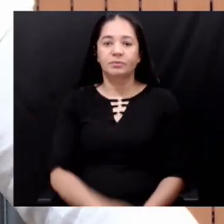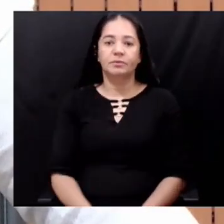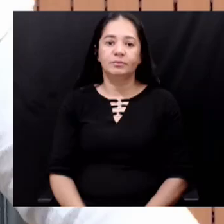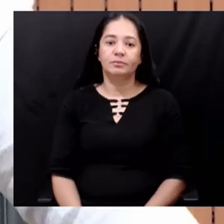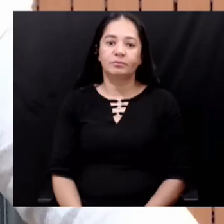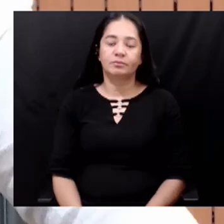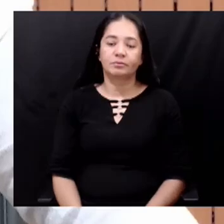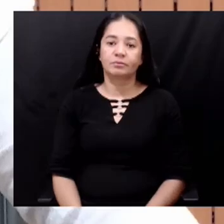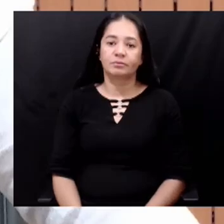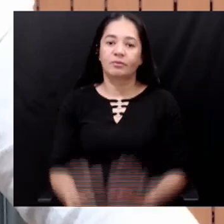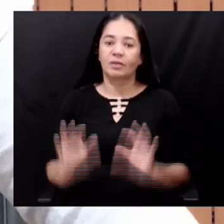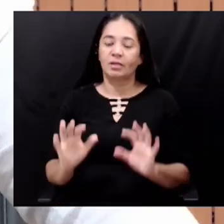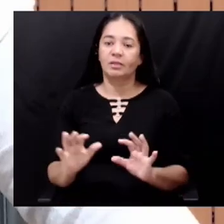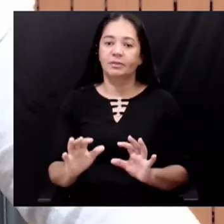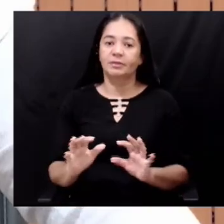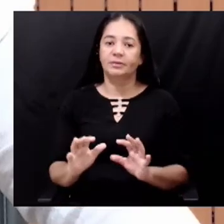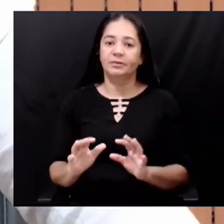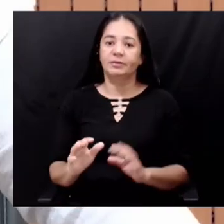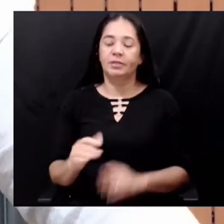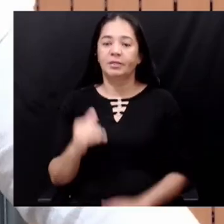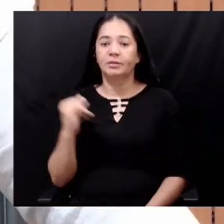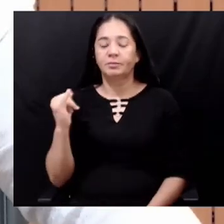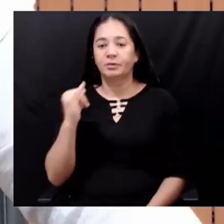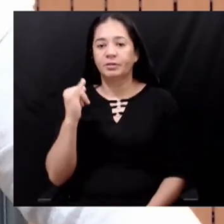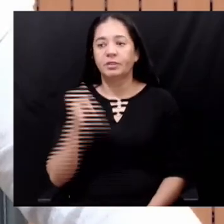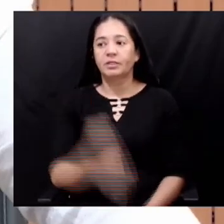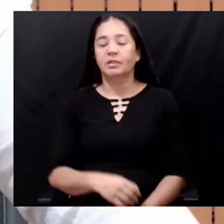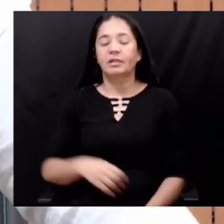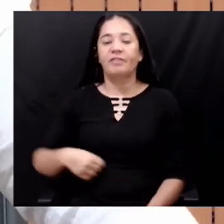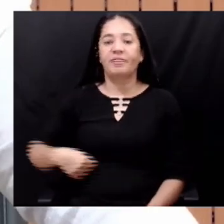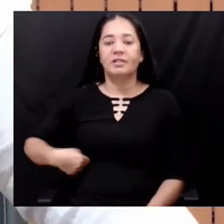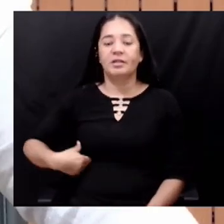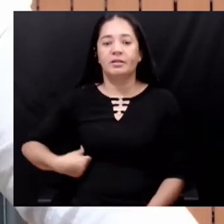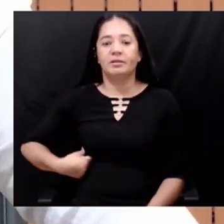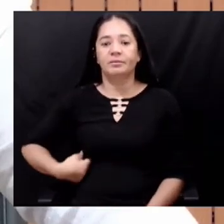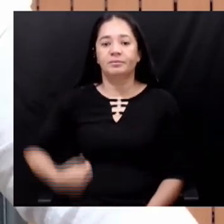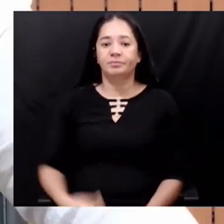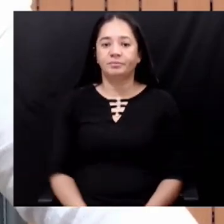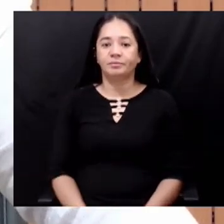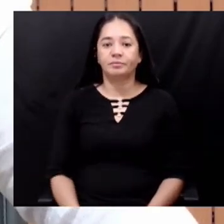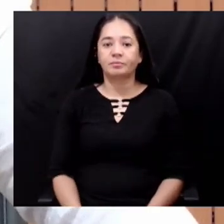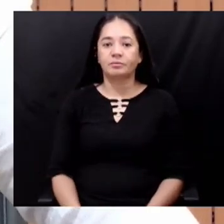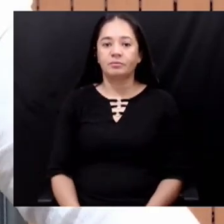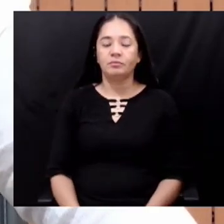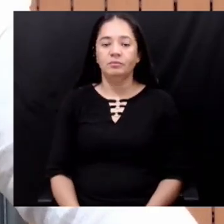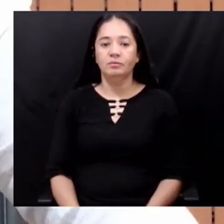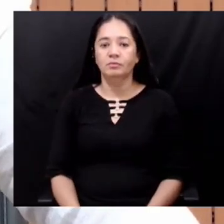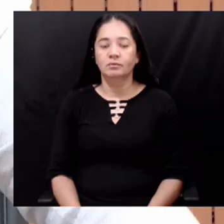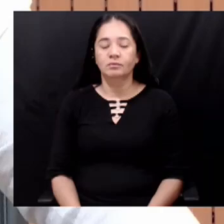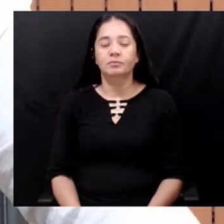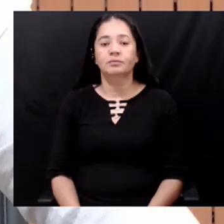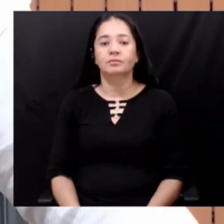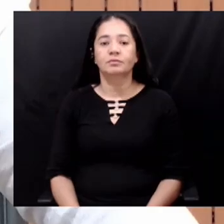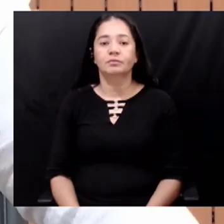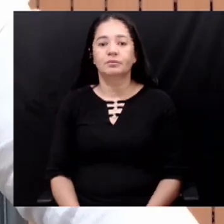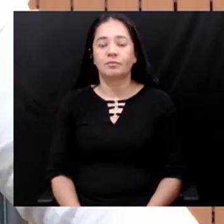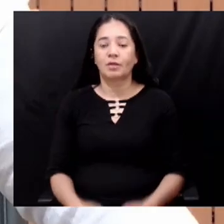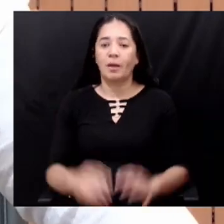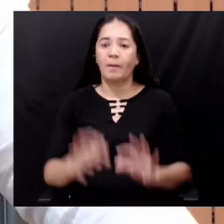parâmetro importante que nós vamos trabalhar com ele, né? Nós montamos a equipe